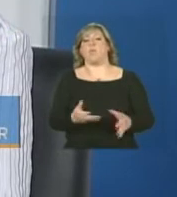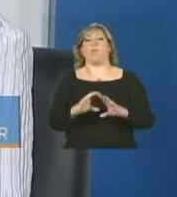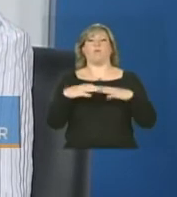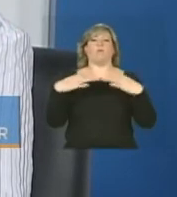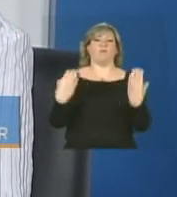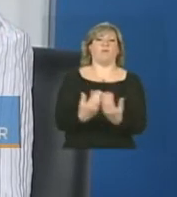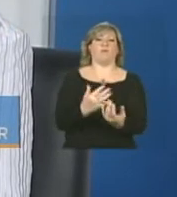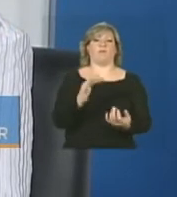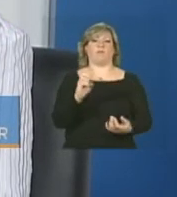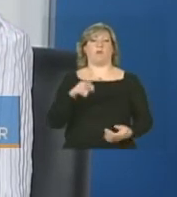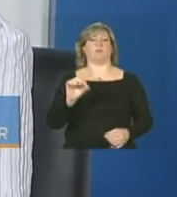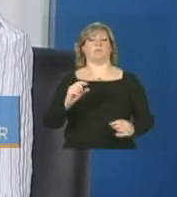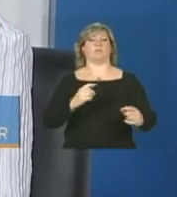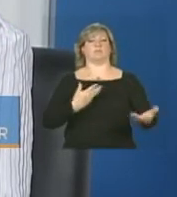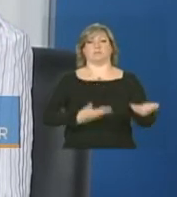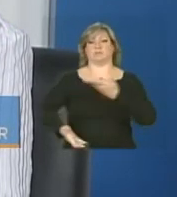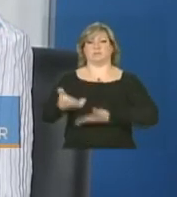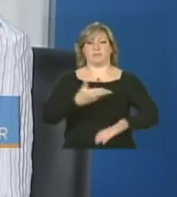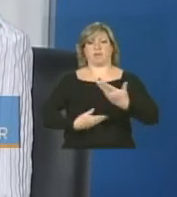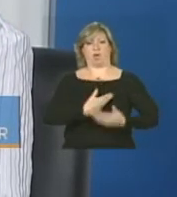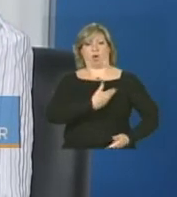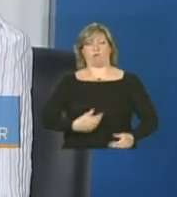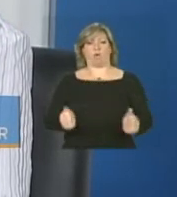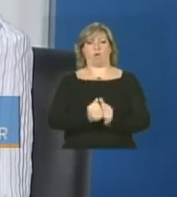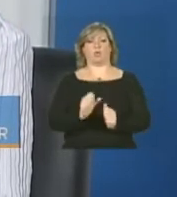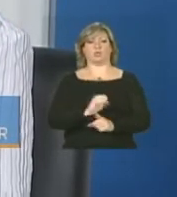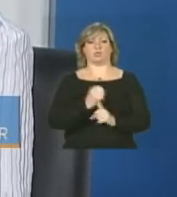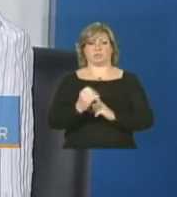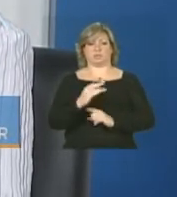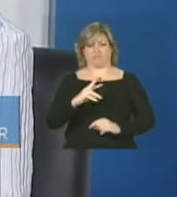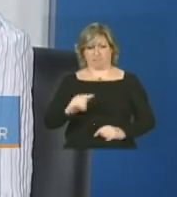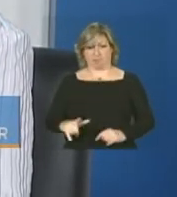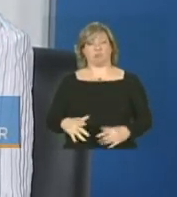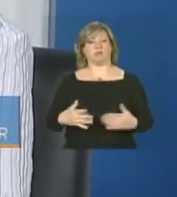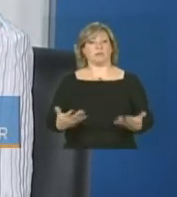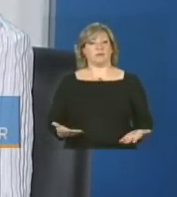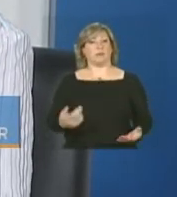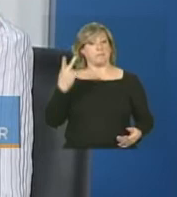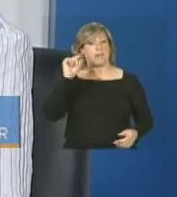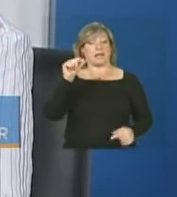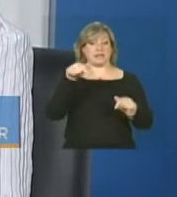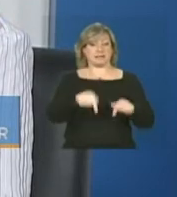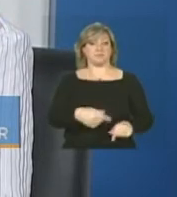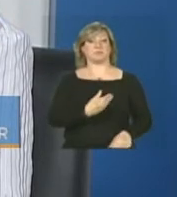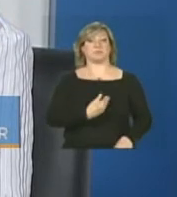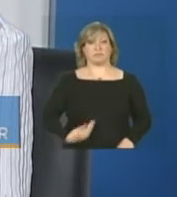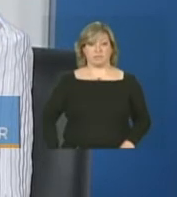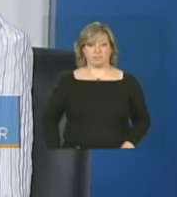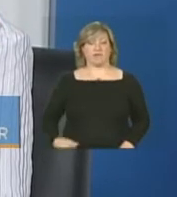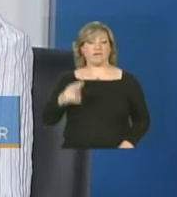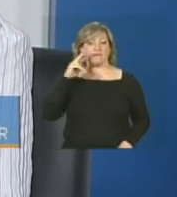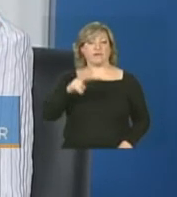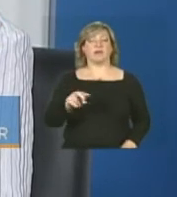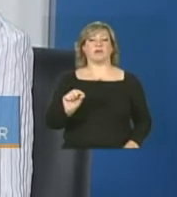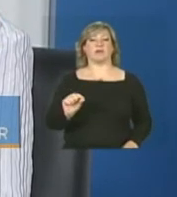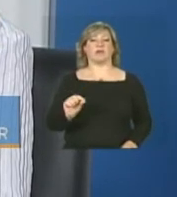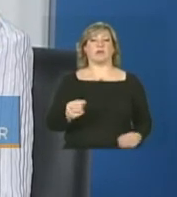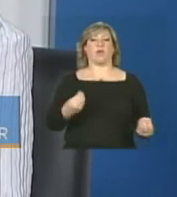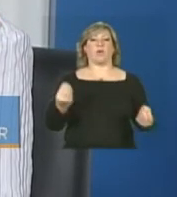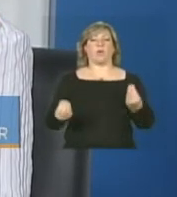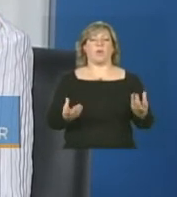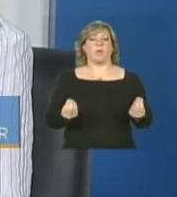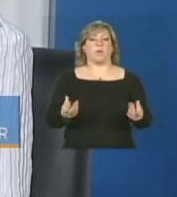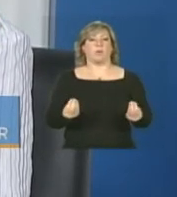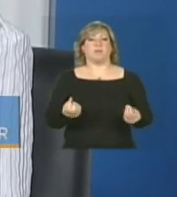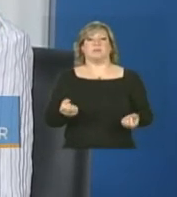de interlocução direta do governo com a sociedade civil. E para isso, o governo vê com